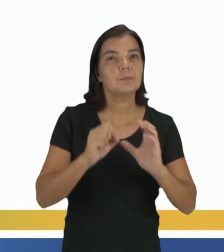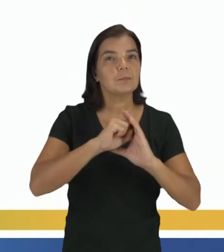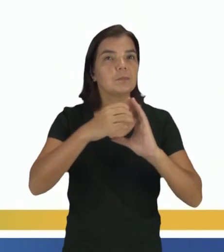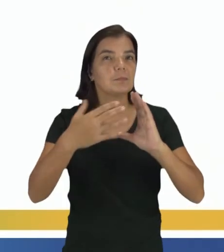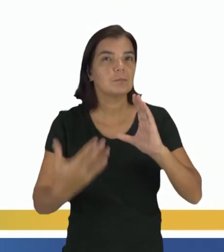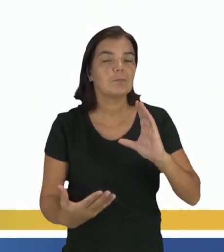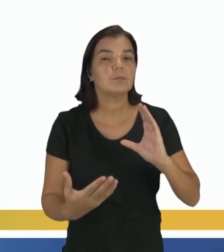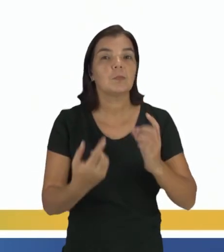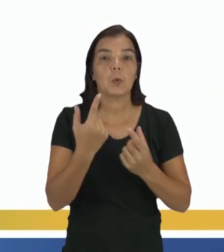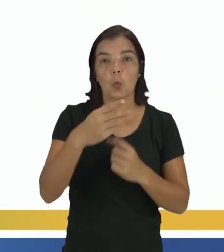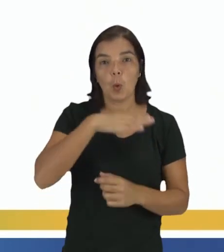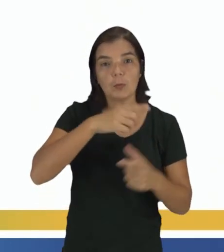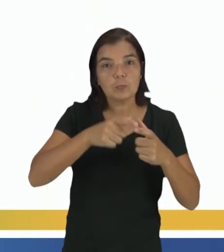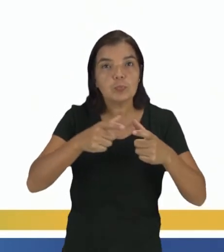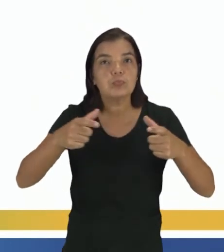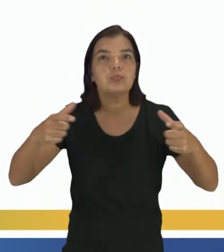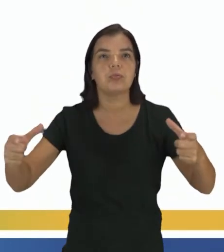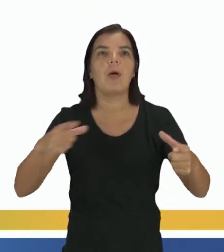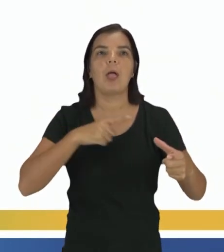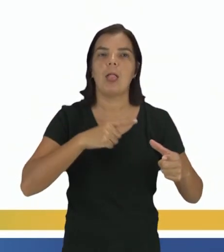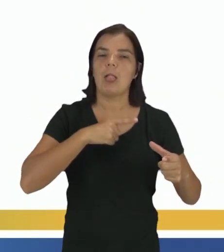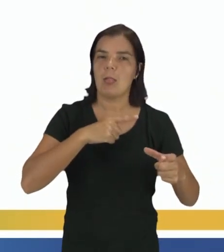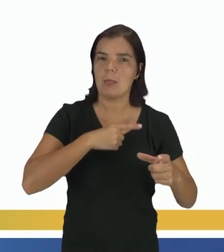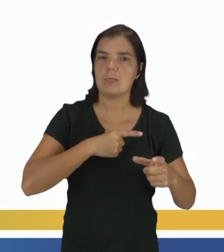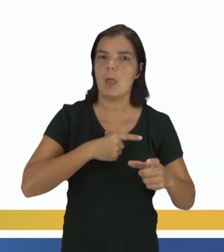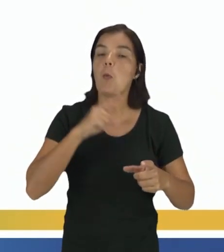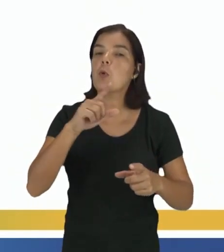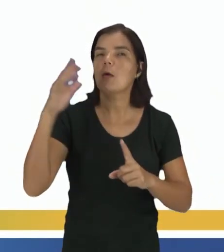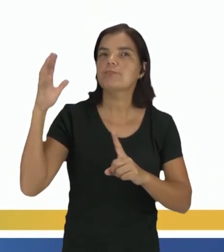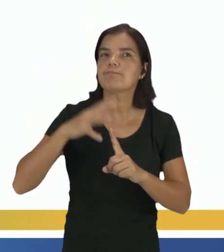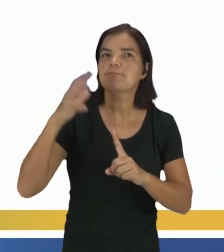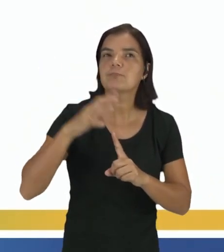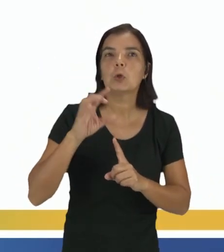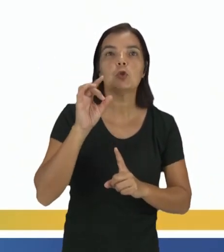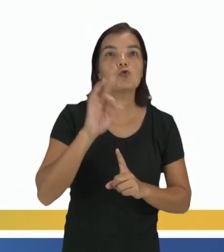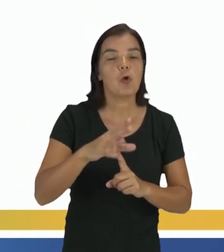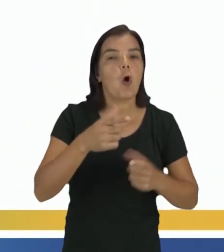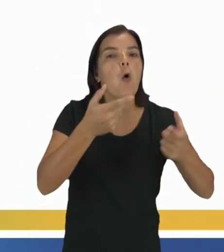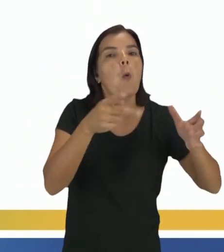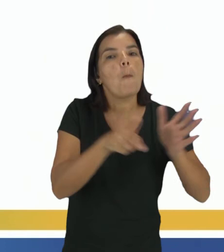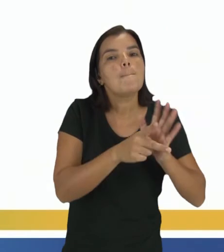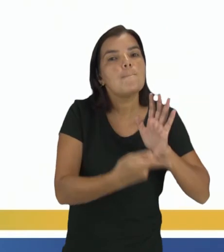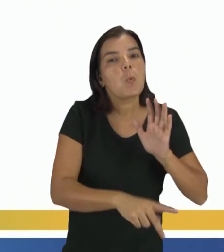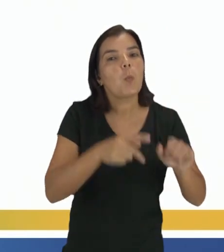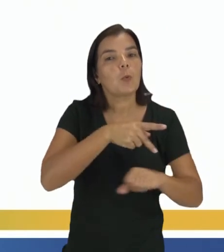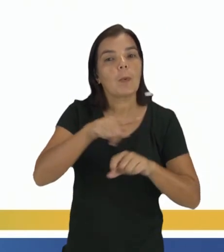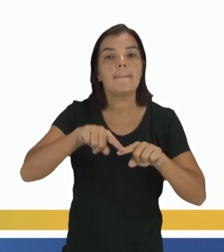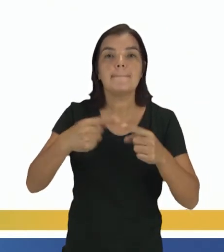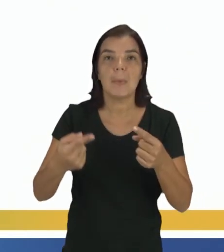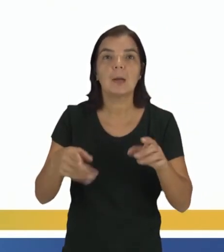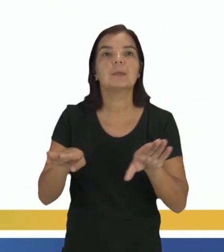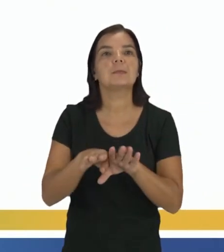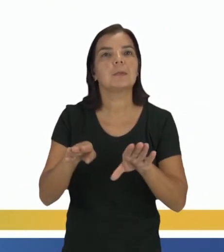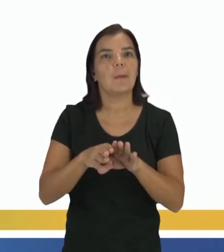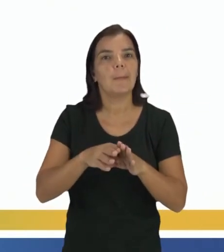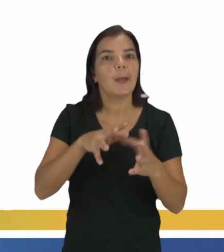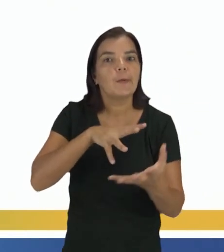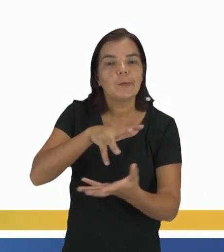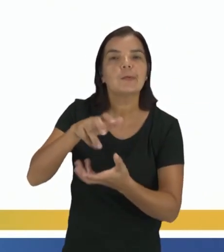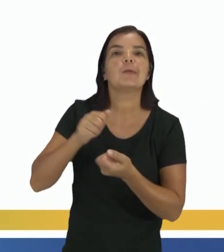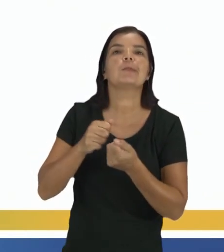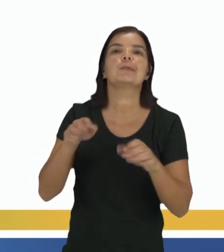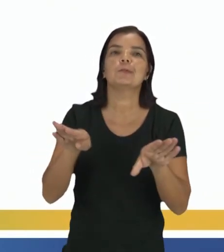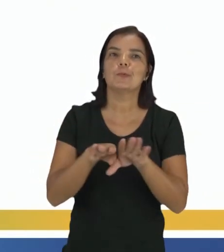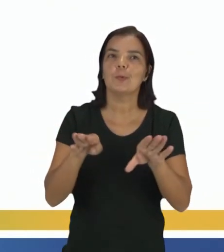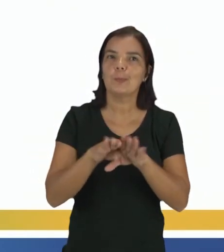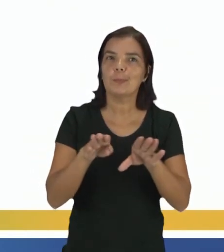caracteriza sobre quando uma metrópole ela tem um poder de influência não apenas da sua região ou do país, mas parte considerável do planeta. Também